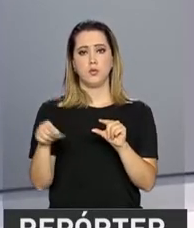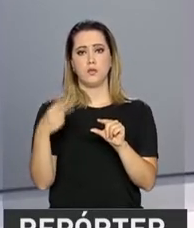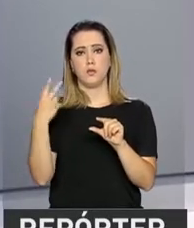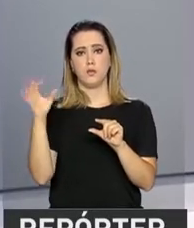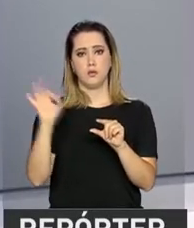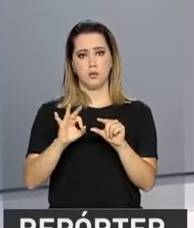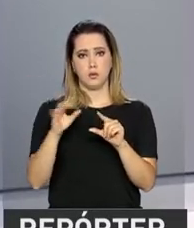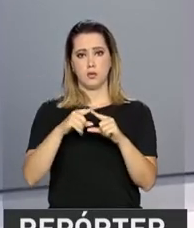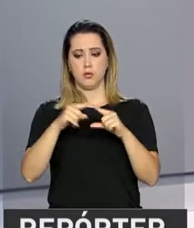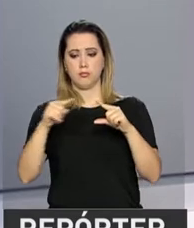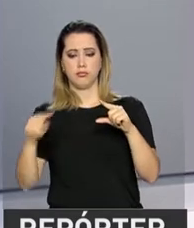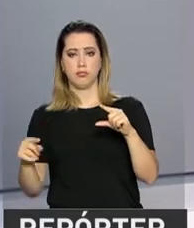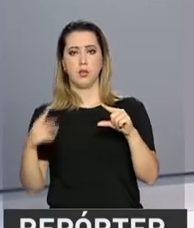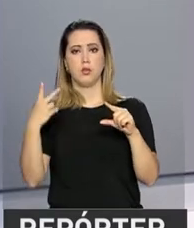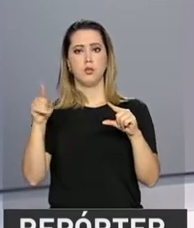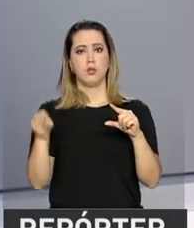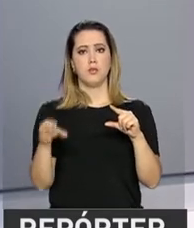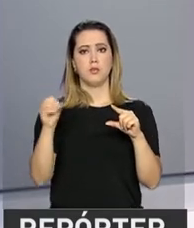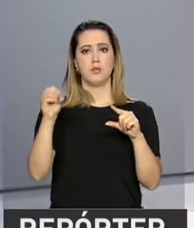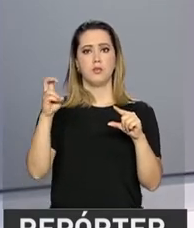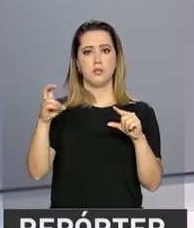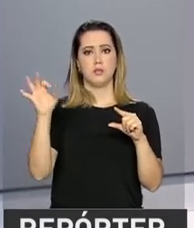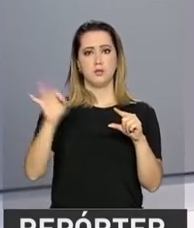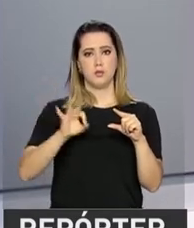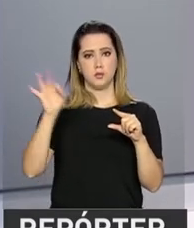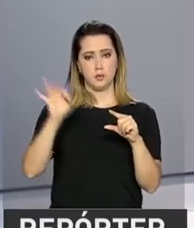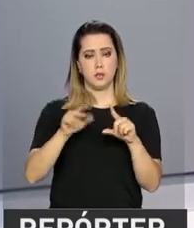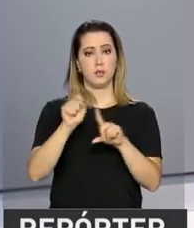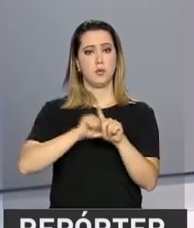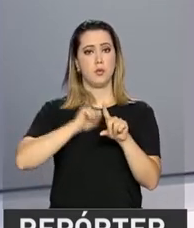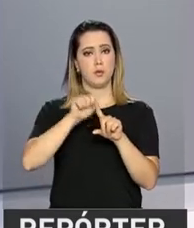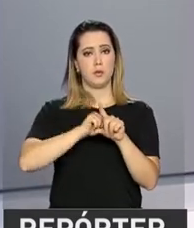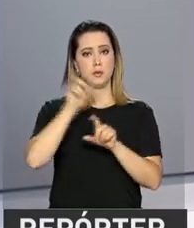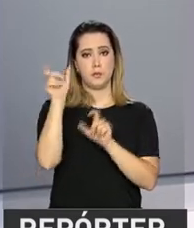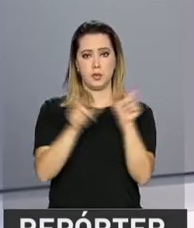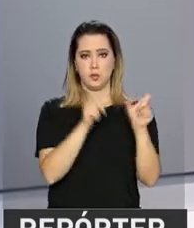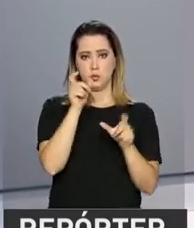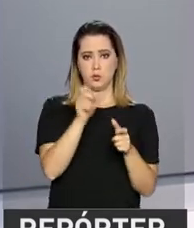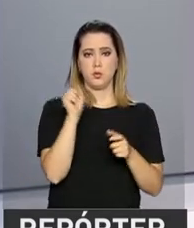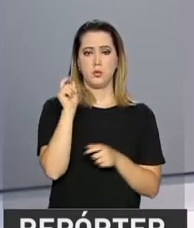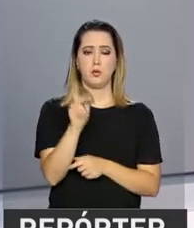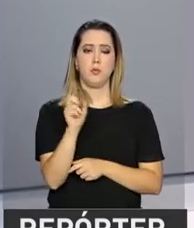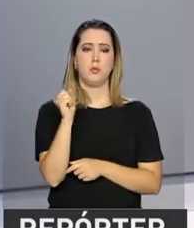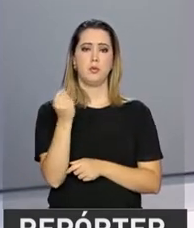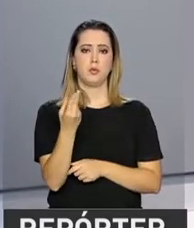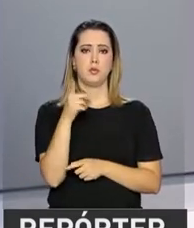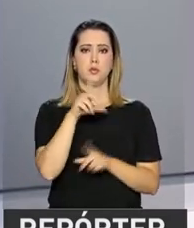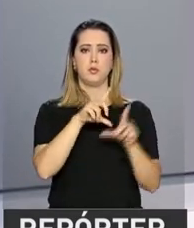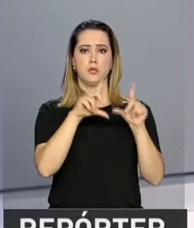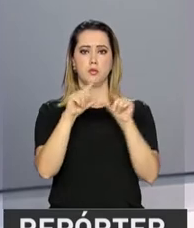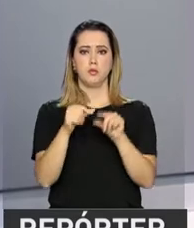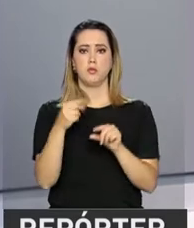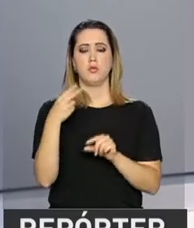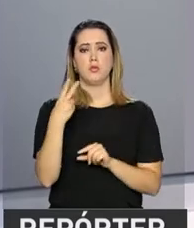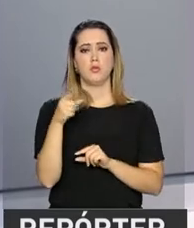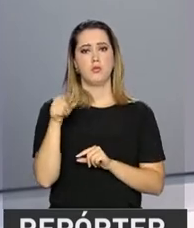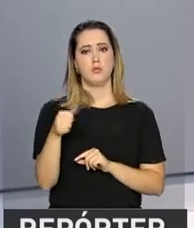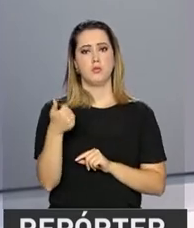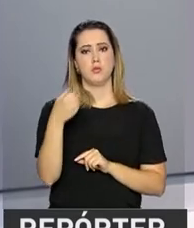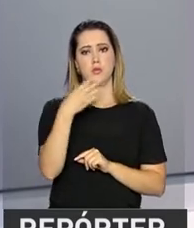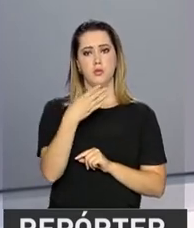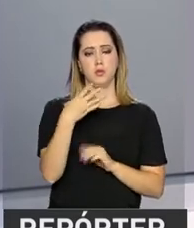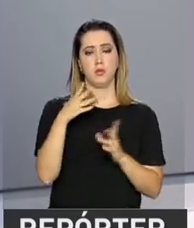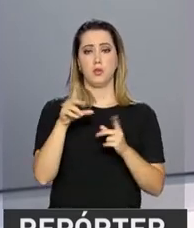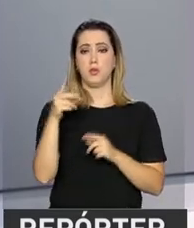para 2,05 por cento ao mês para aposentados e pensionistas a queda será de 2,14 por cento